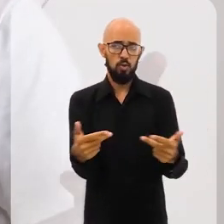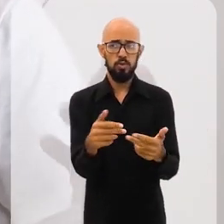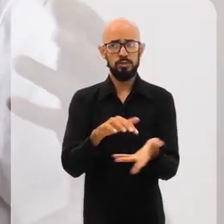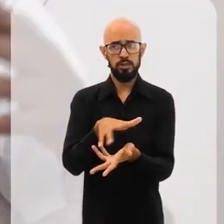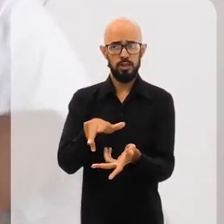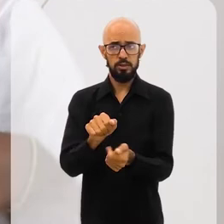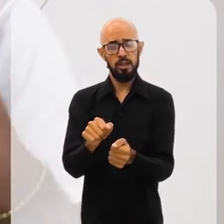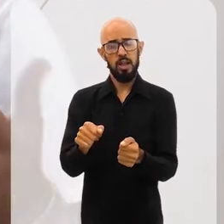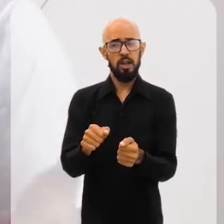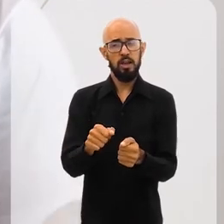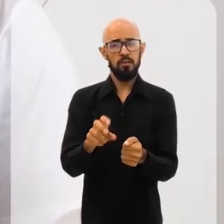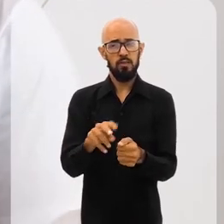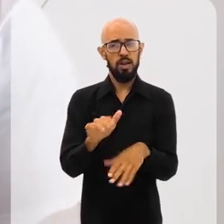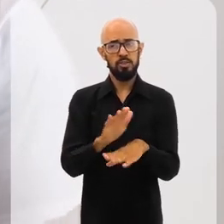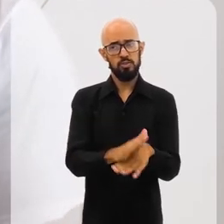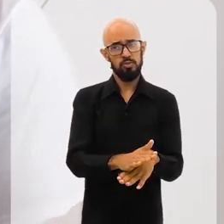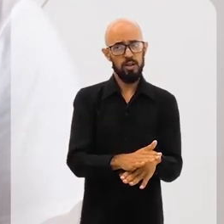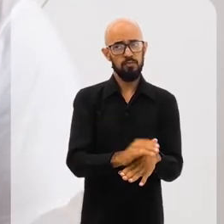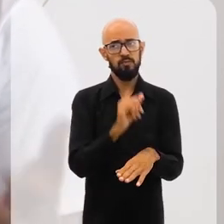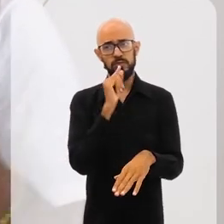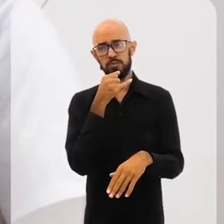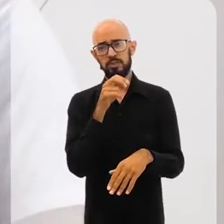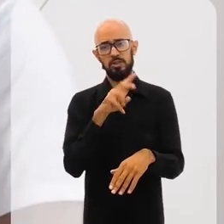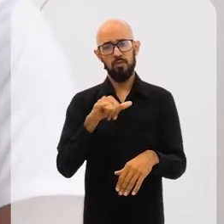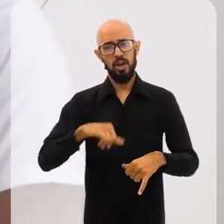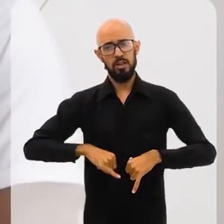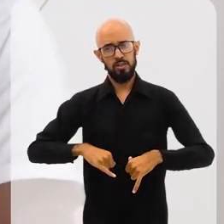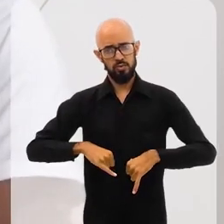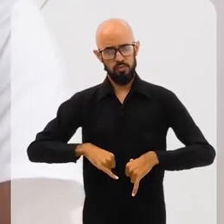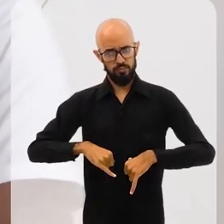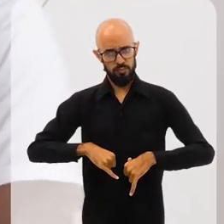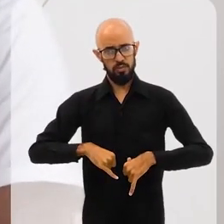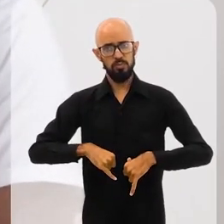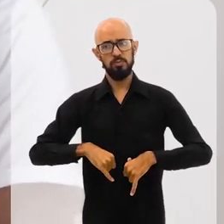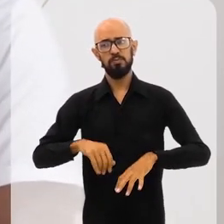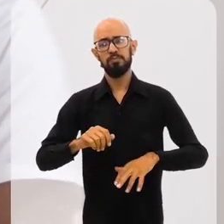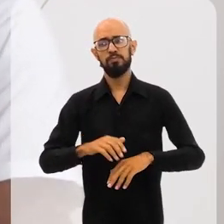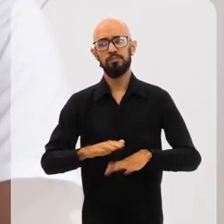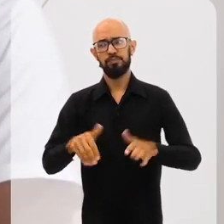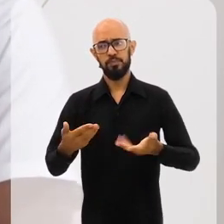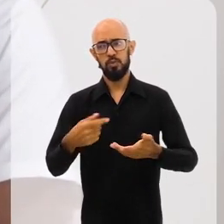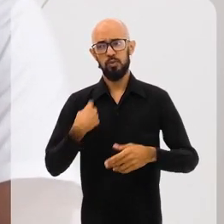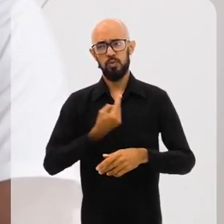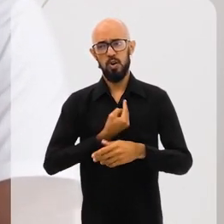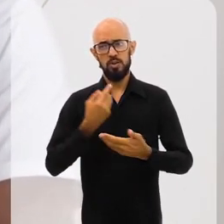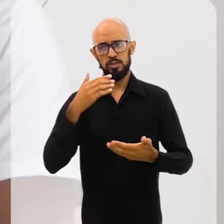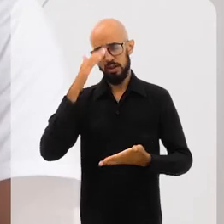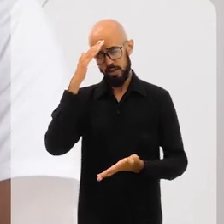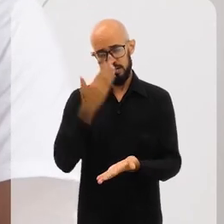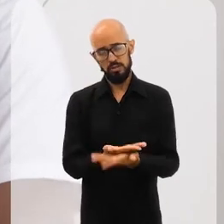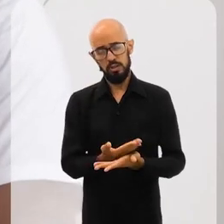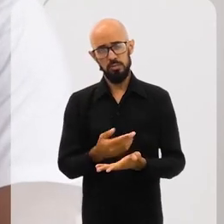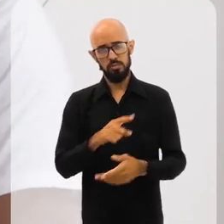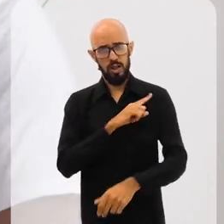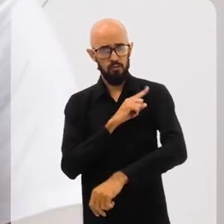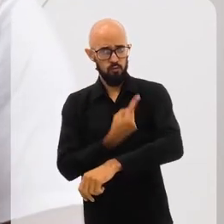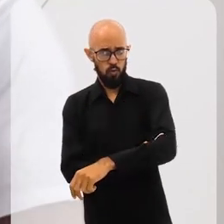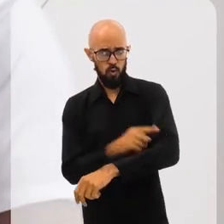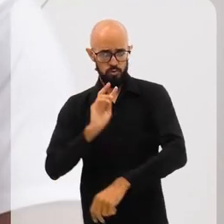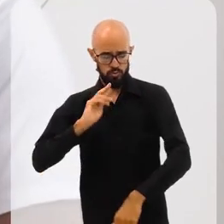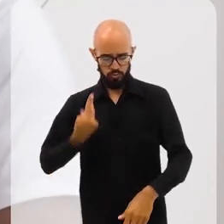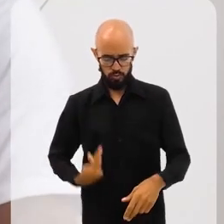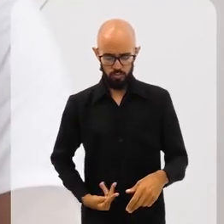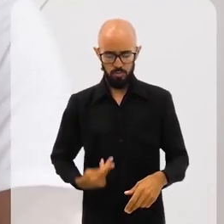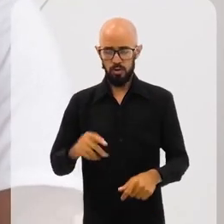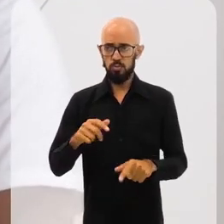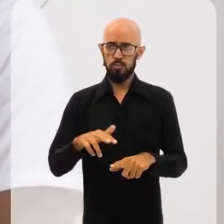terra vai te proporcionar o êxito, infelizmente, você vai ter a frustração como resultado. Então, a gente acredita muito na